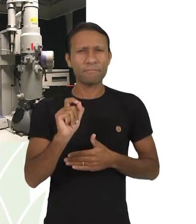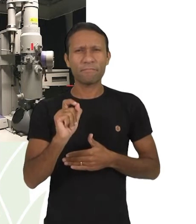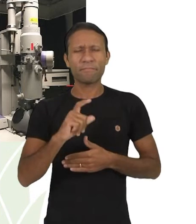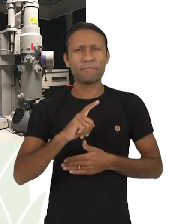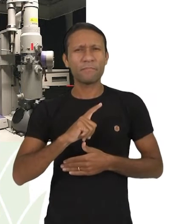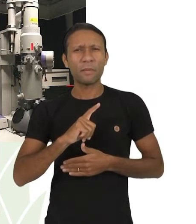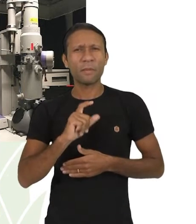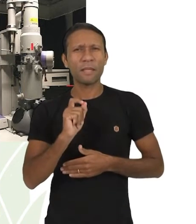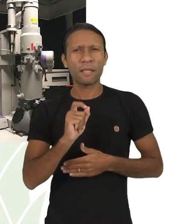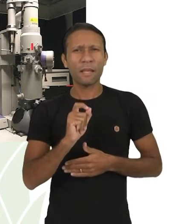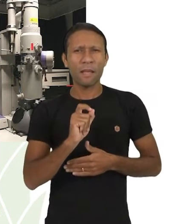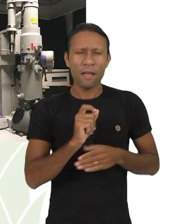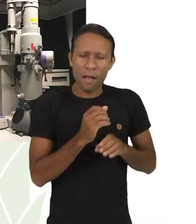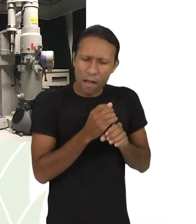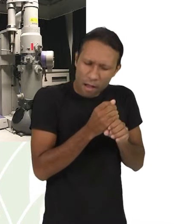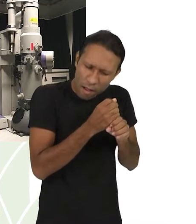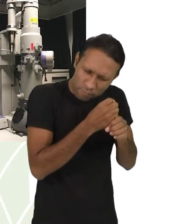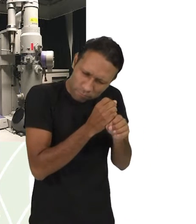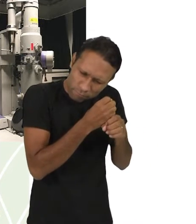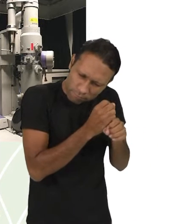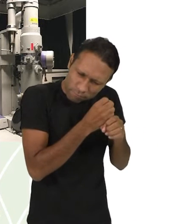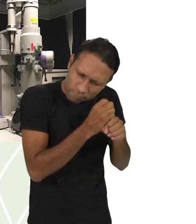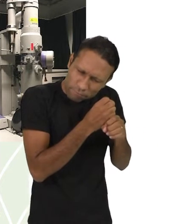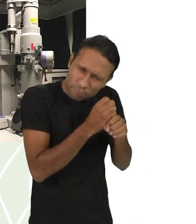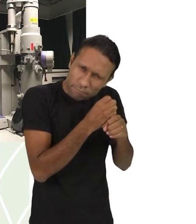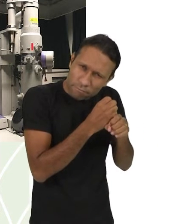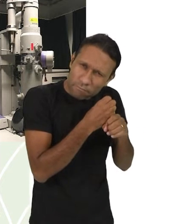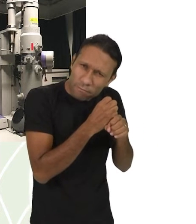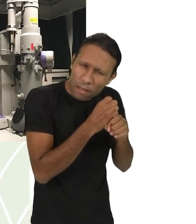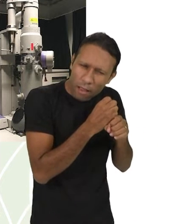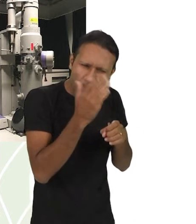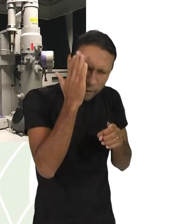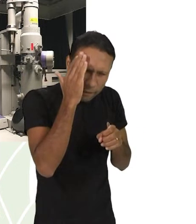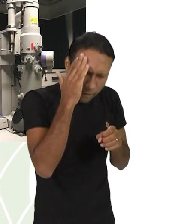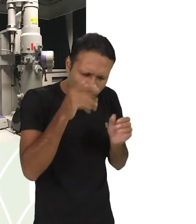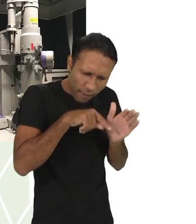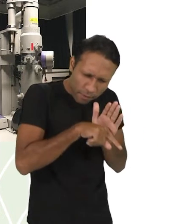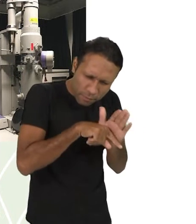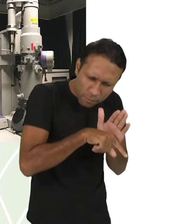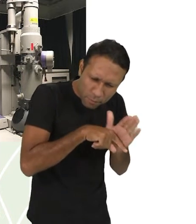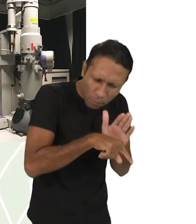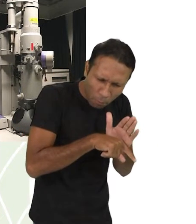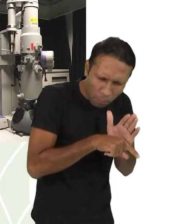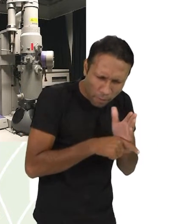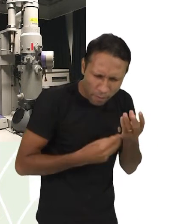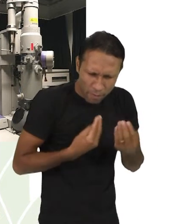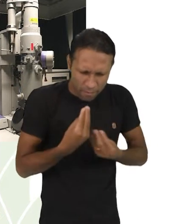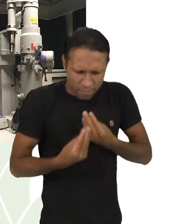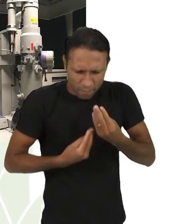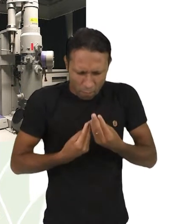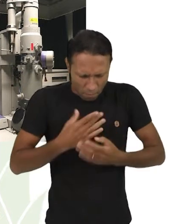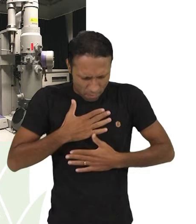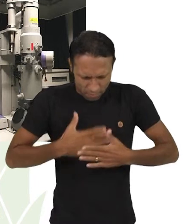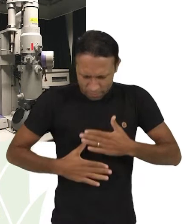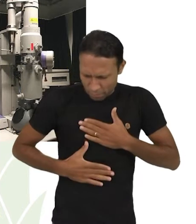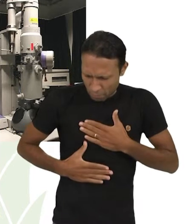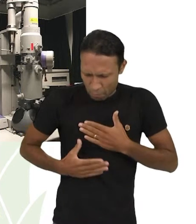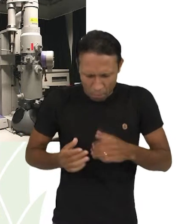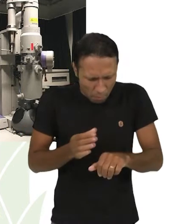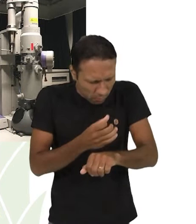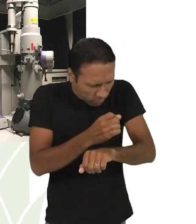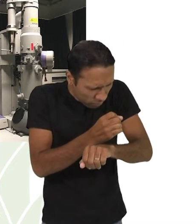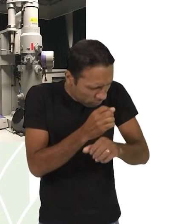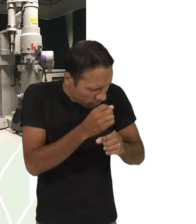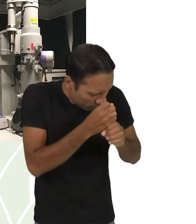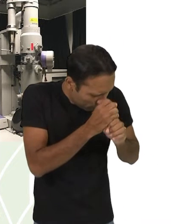ó, a microscopia, entender, descobrir do que a gente é feito, descobrir